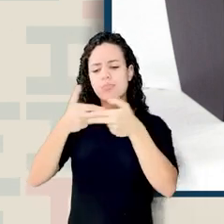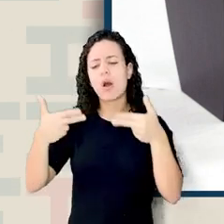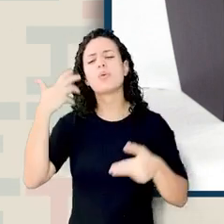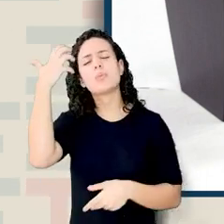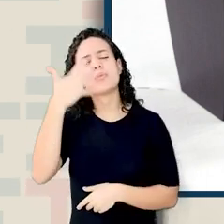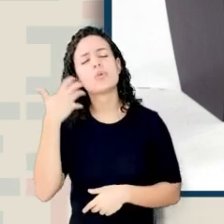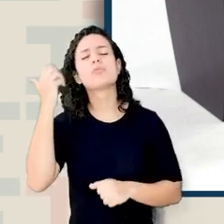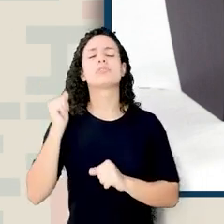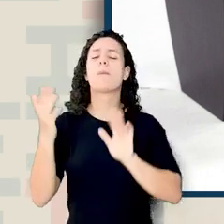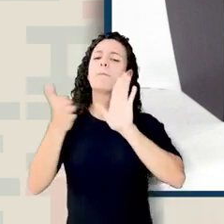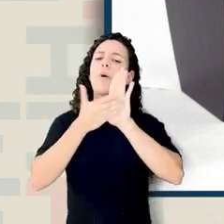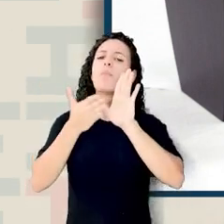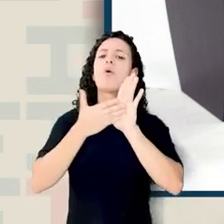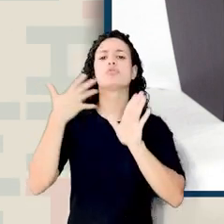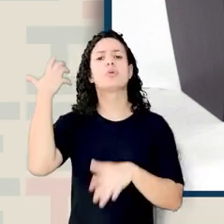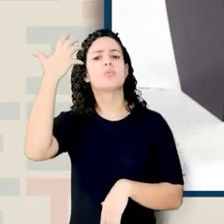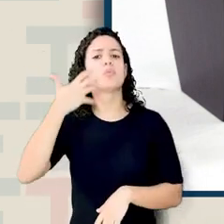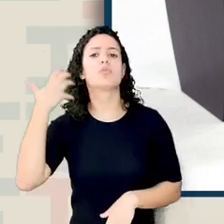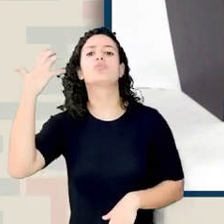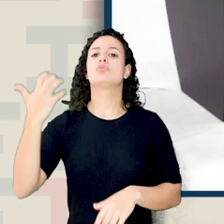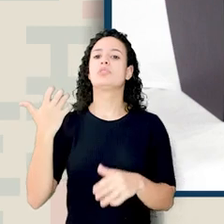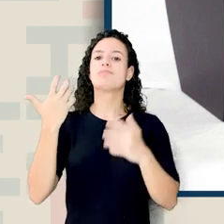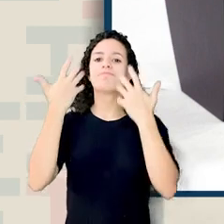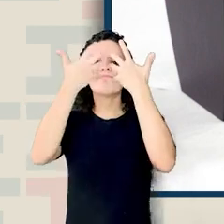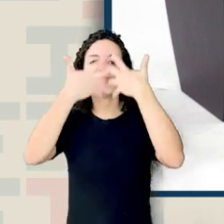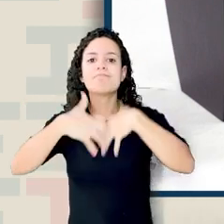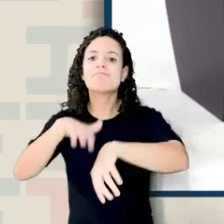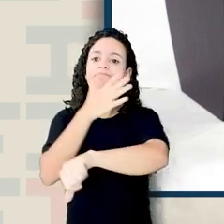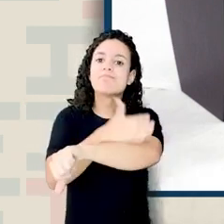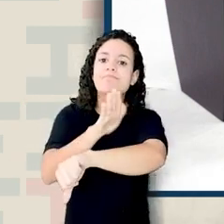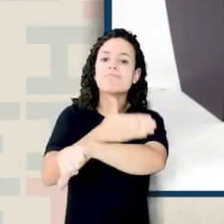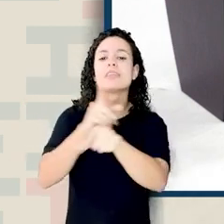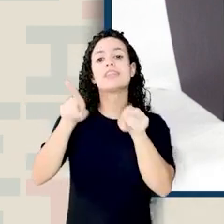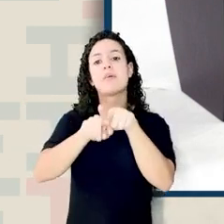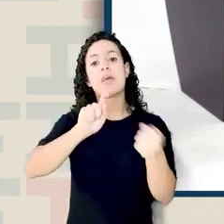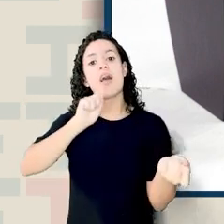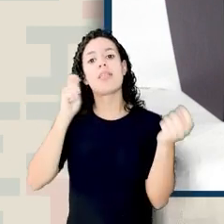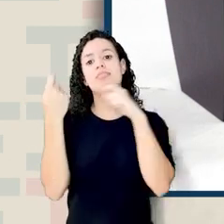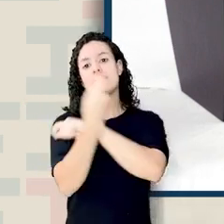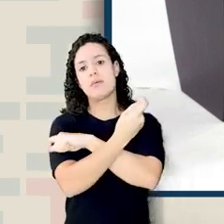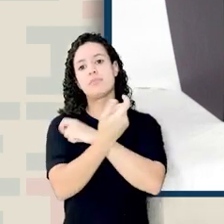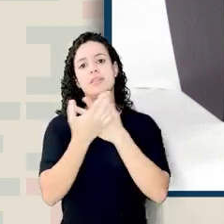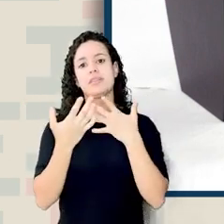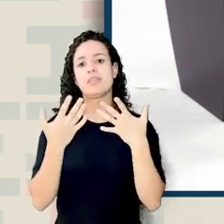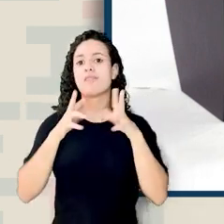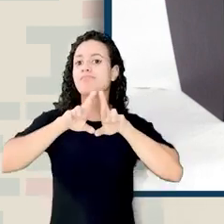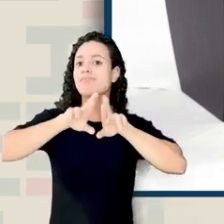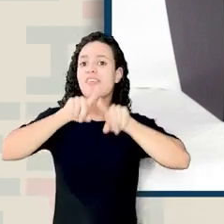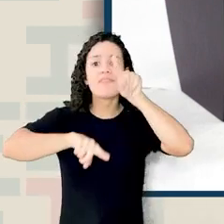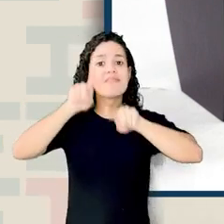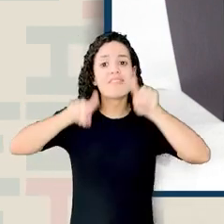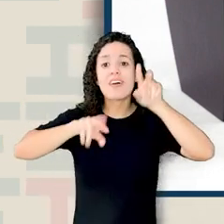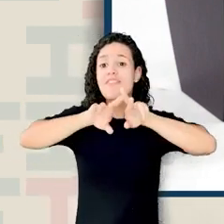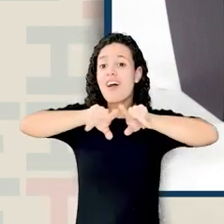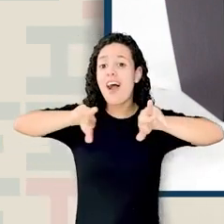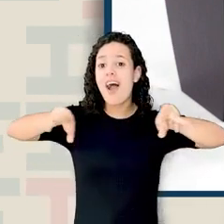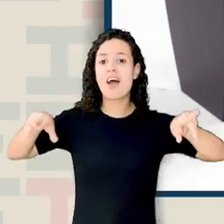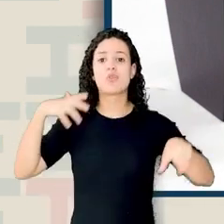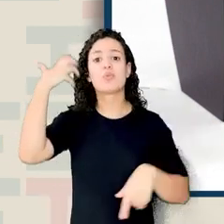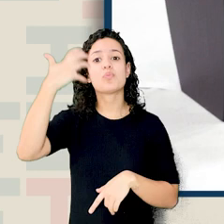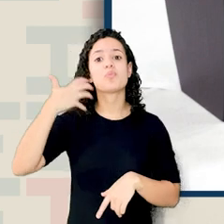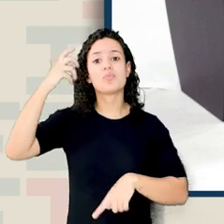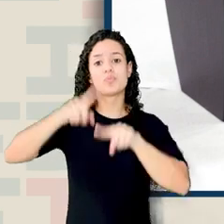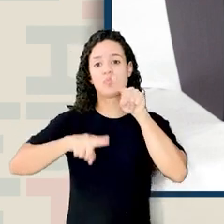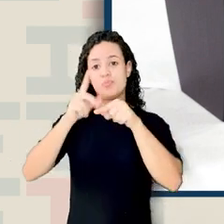a proposta artística, as execuções e as adaptações nos mais diversos instrumentos da música